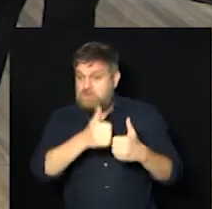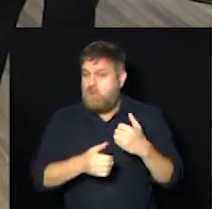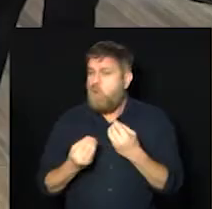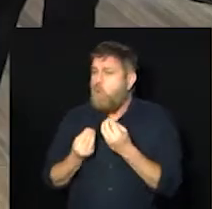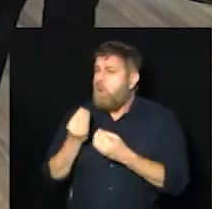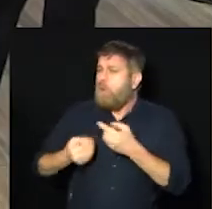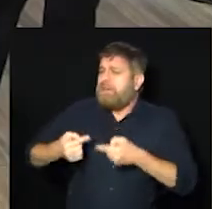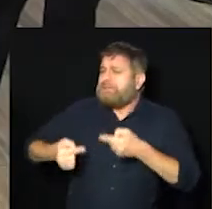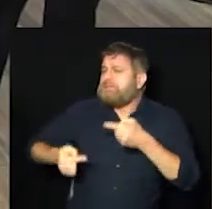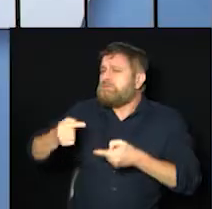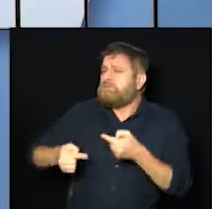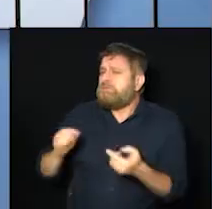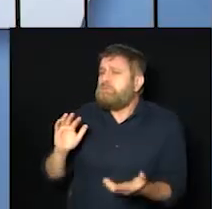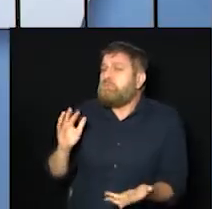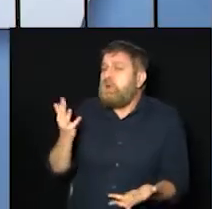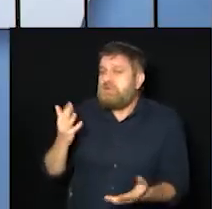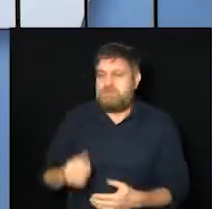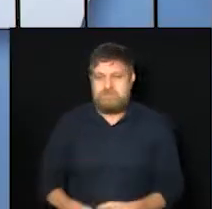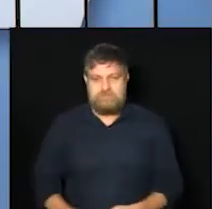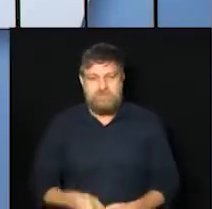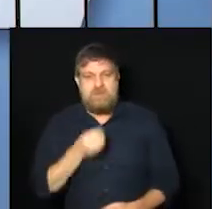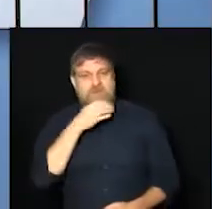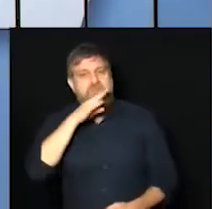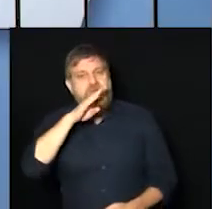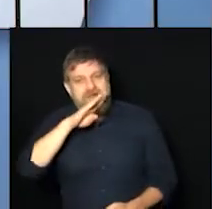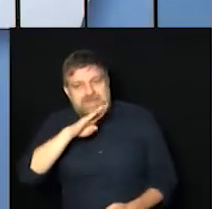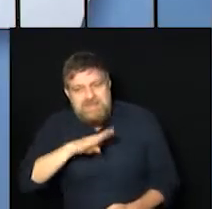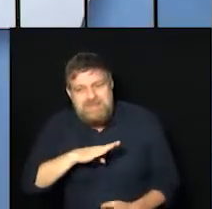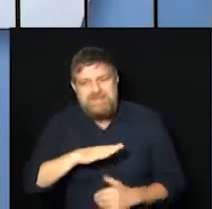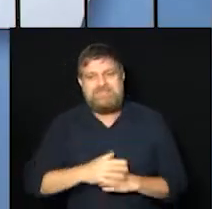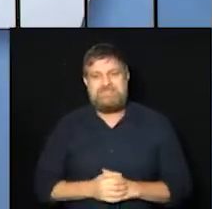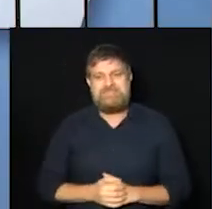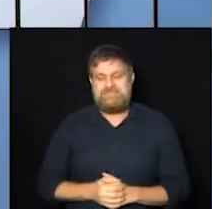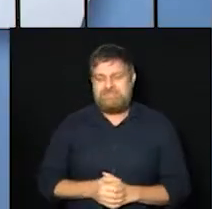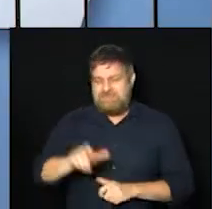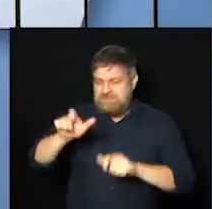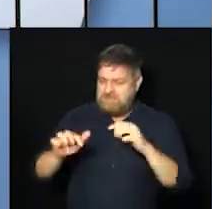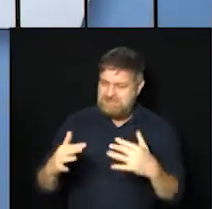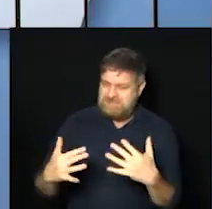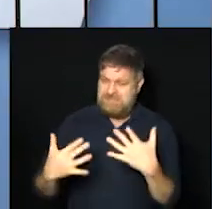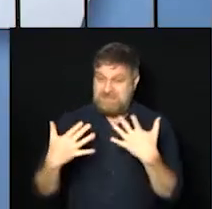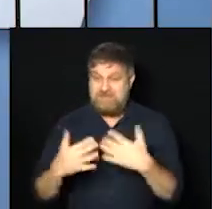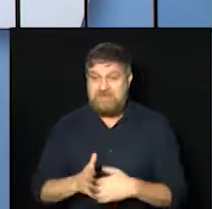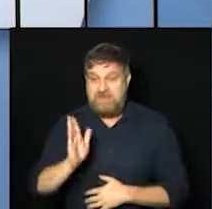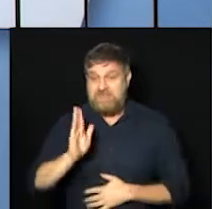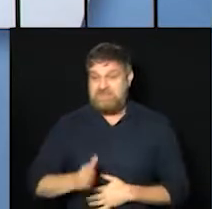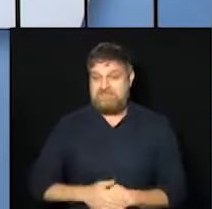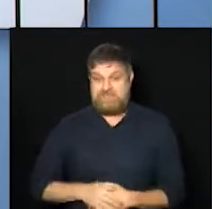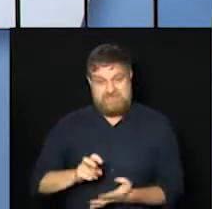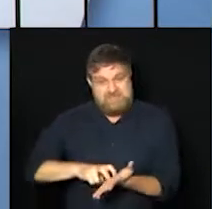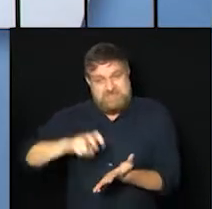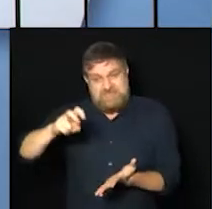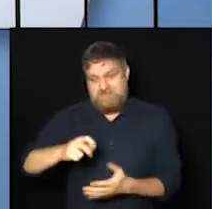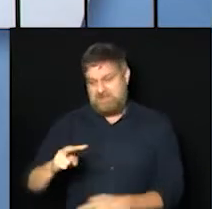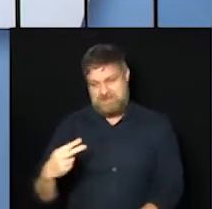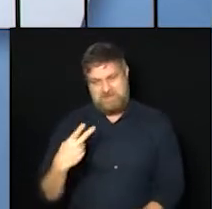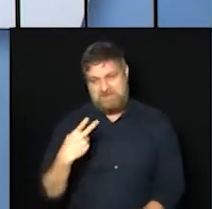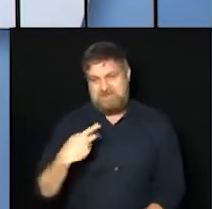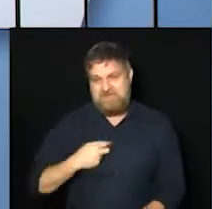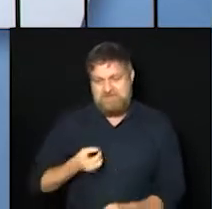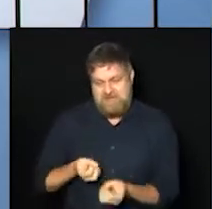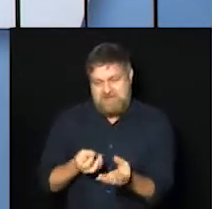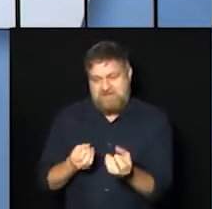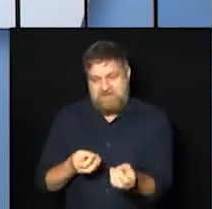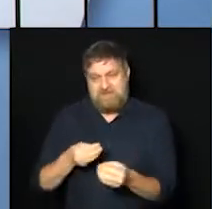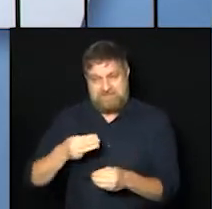as discussões? Olá, Gabriel, boa tarde. Olá, você de casa, para quem já não me viu hoje aqui no Notícias da